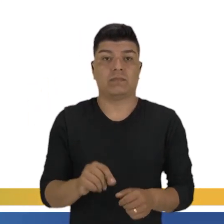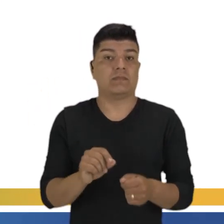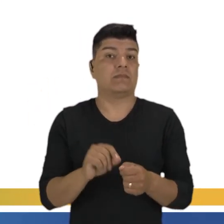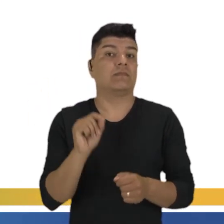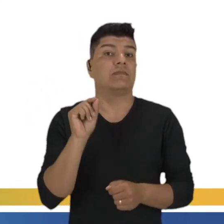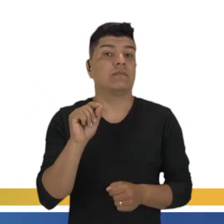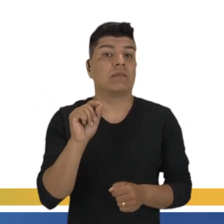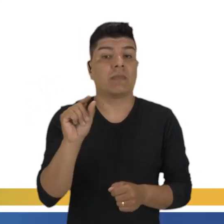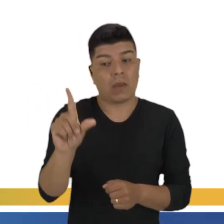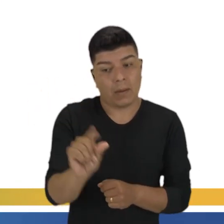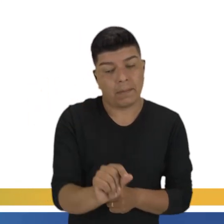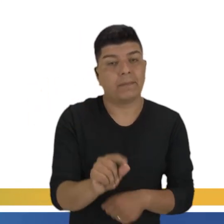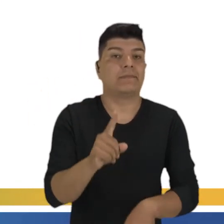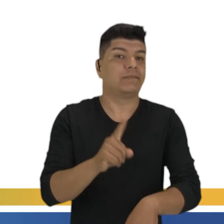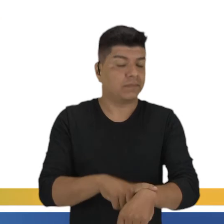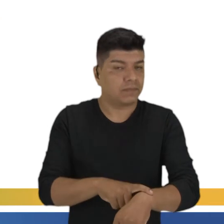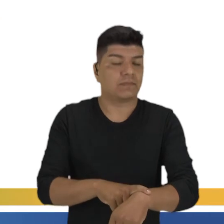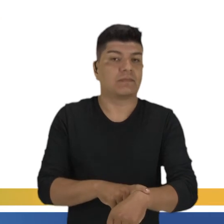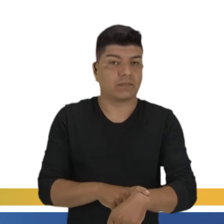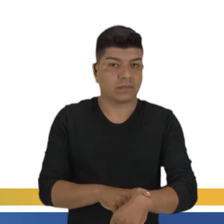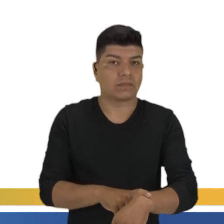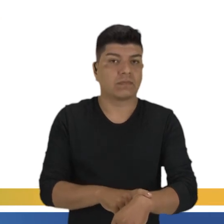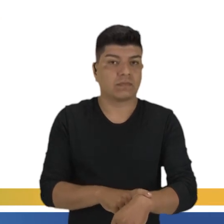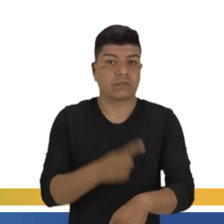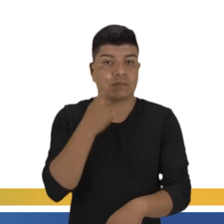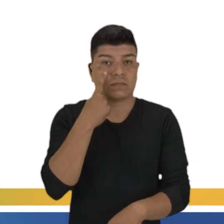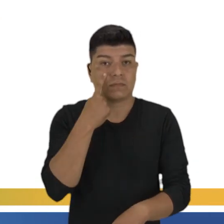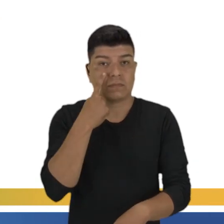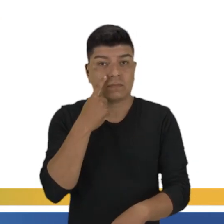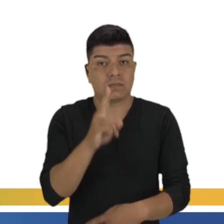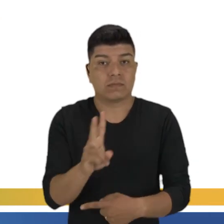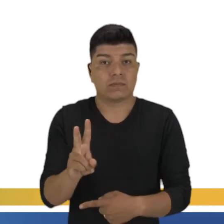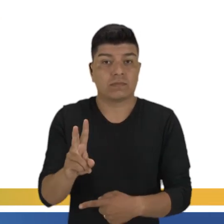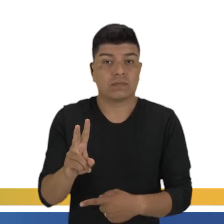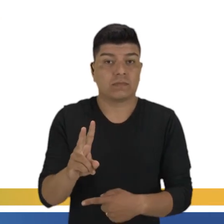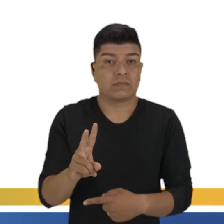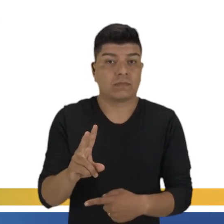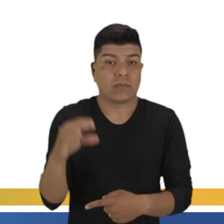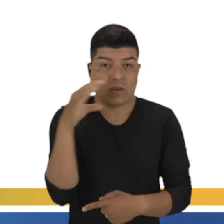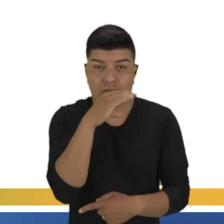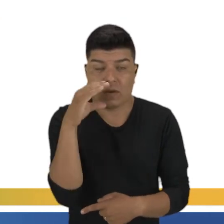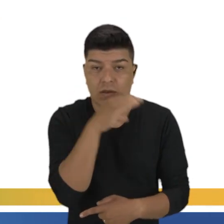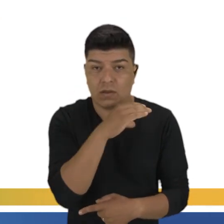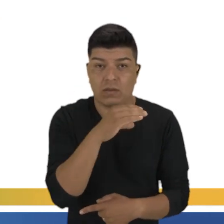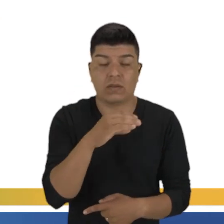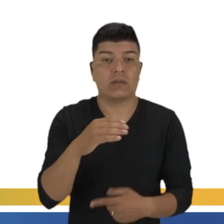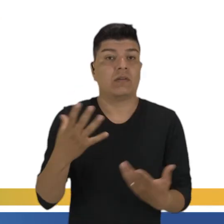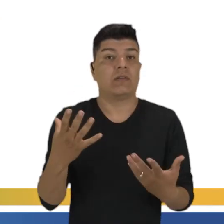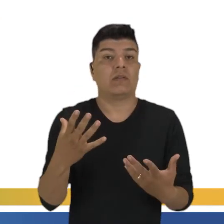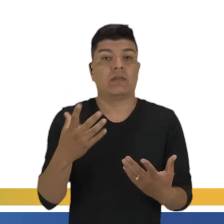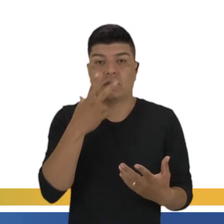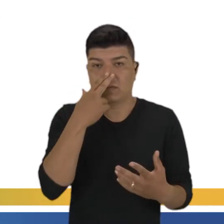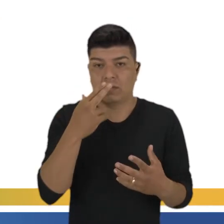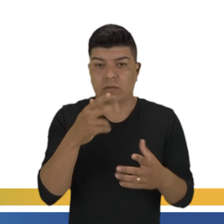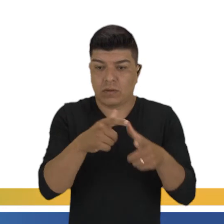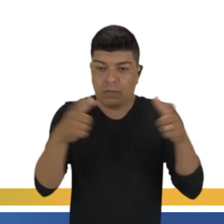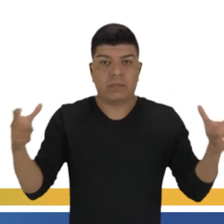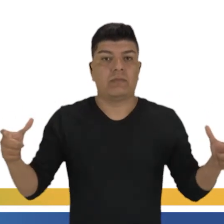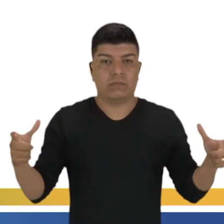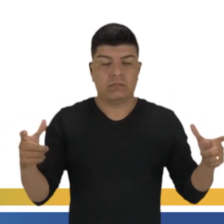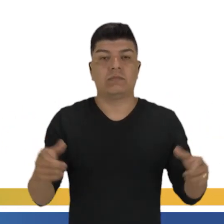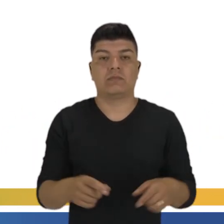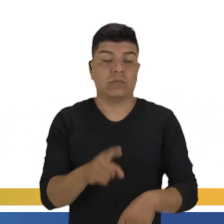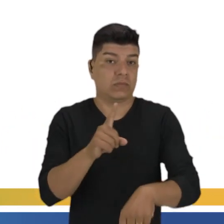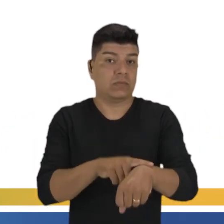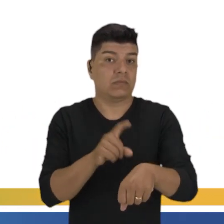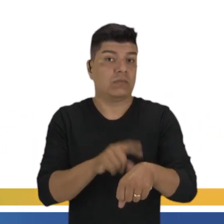em menos tempo. E aí verifique que a velocidade, a grandeza velocidade, ela está crescente. E